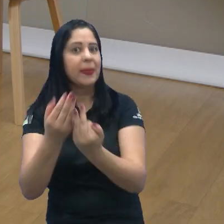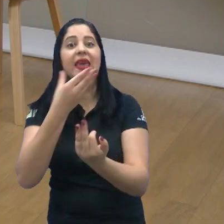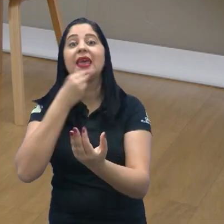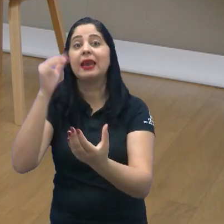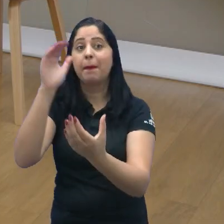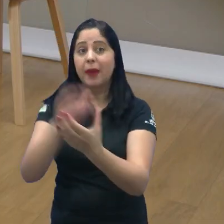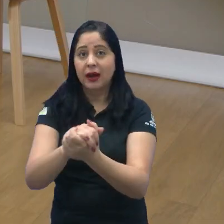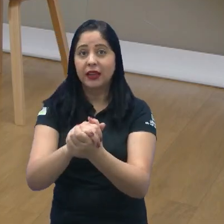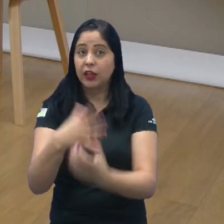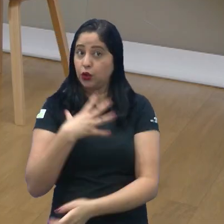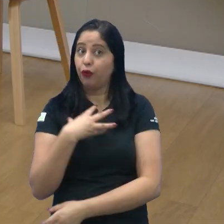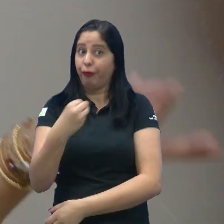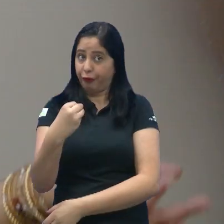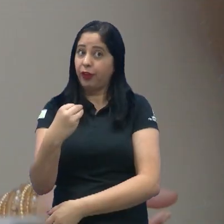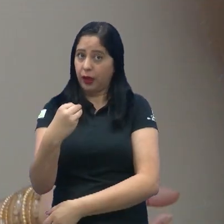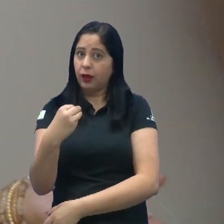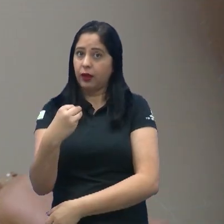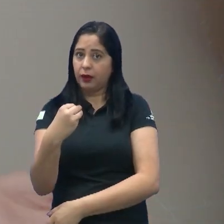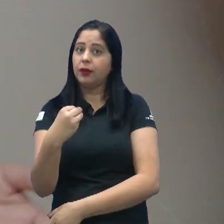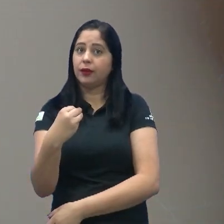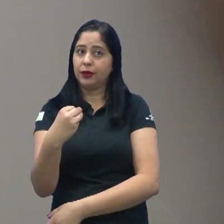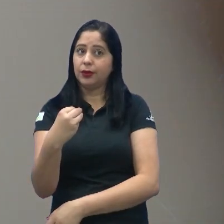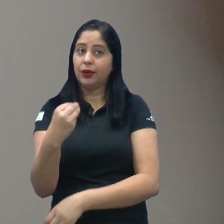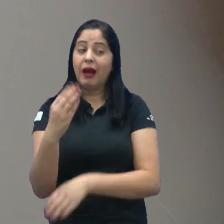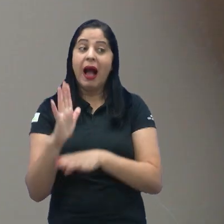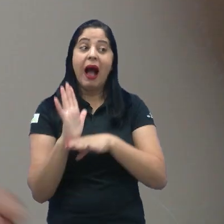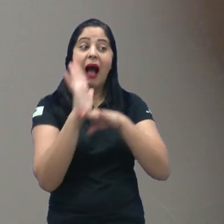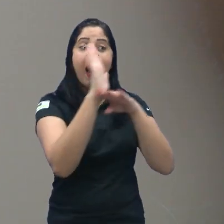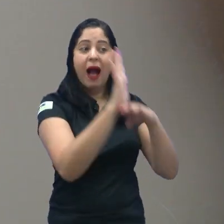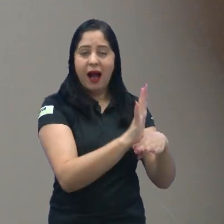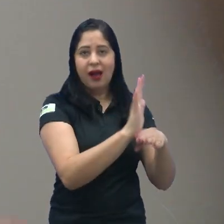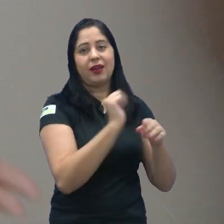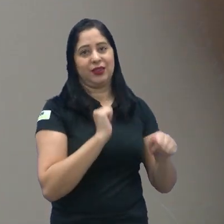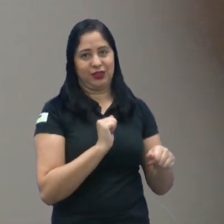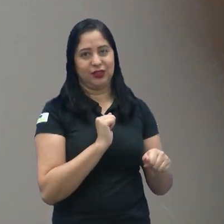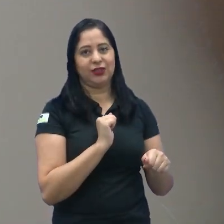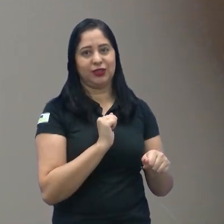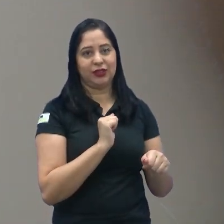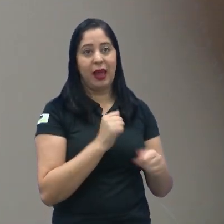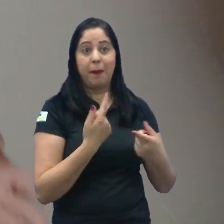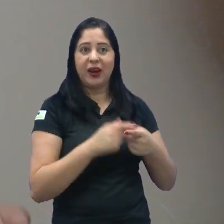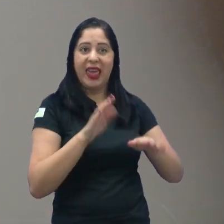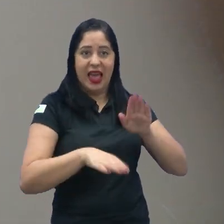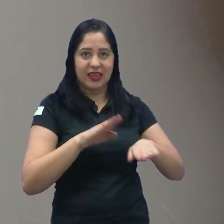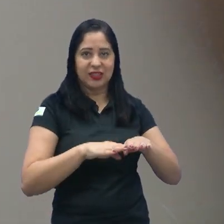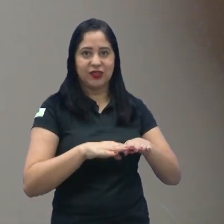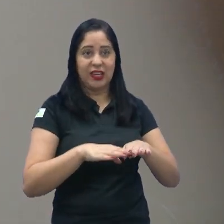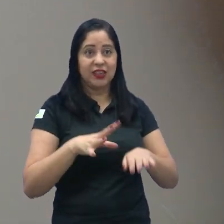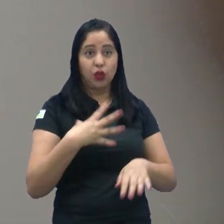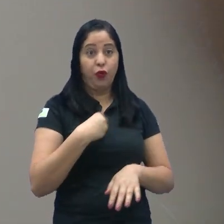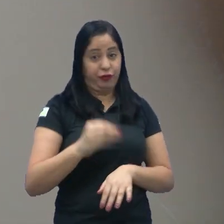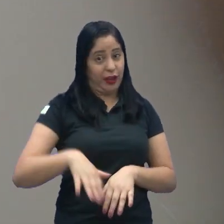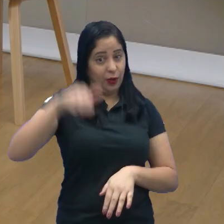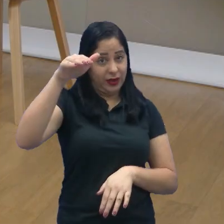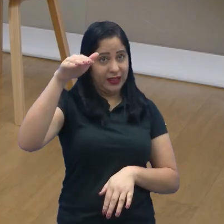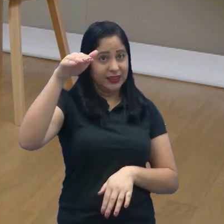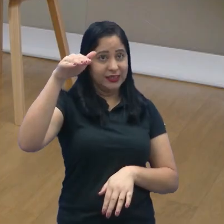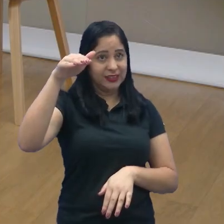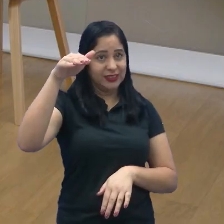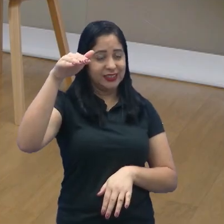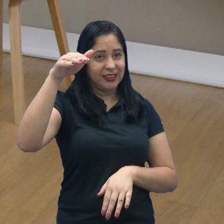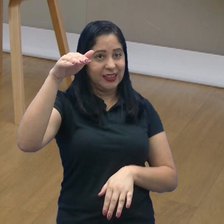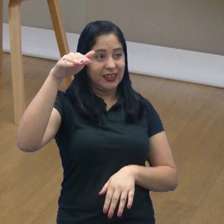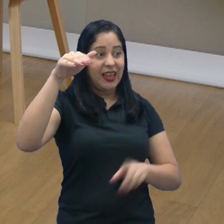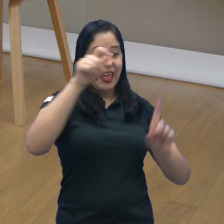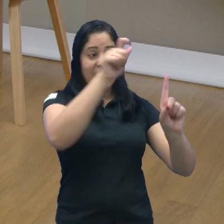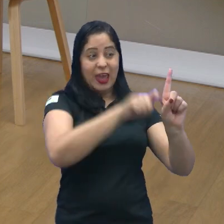até os filhos, né? Porque muitas mulheres acabam tendo um bebê depois que o filho já está grandinho, Exatamente. e aí é importante esse irmão ajudar também. Sim, então, assim,